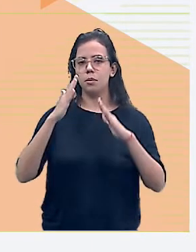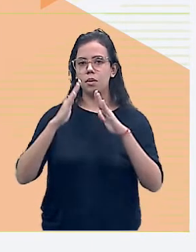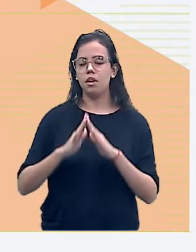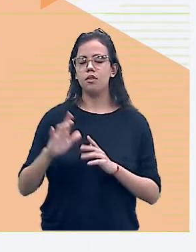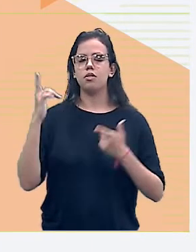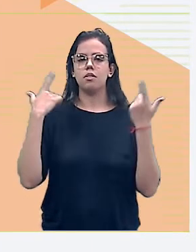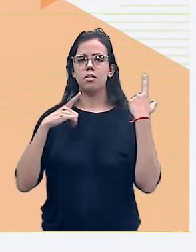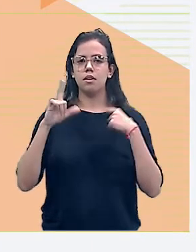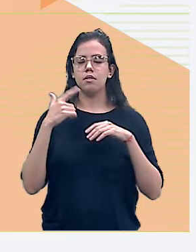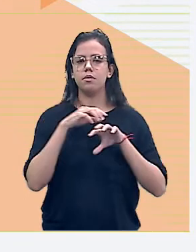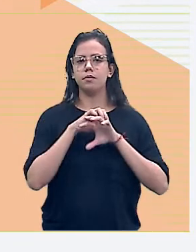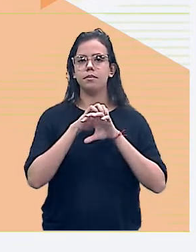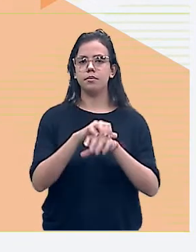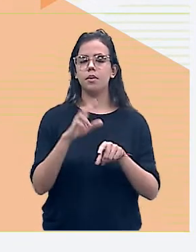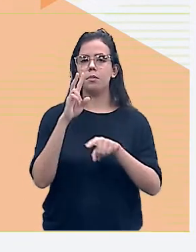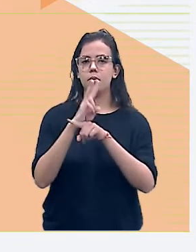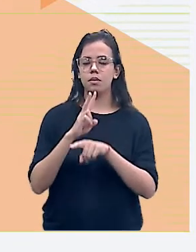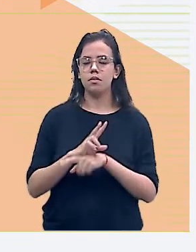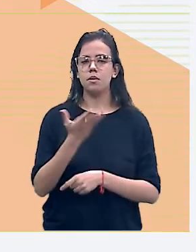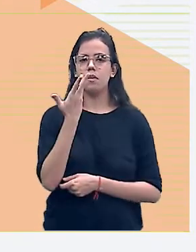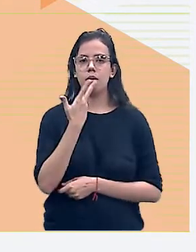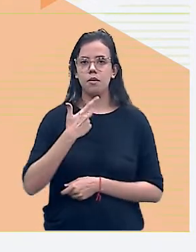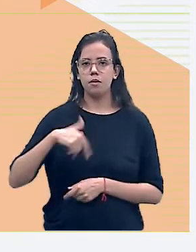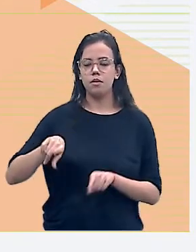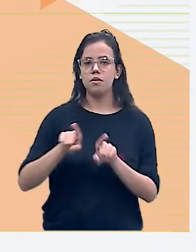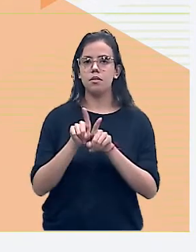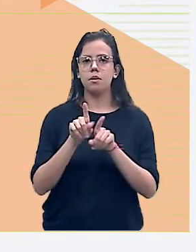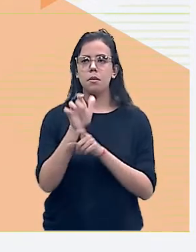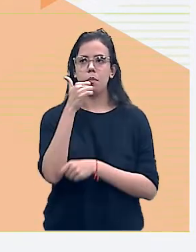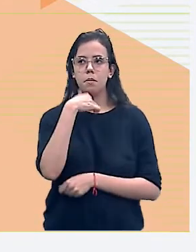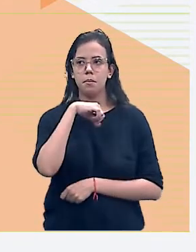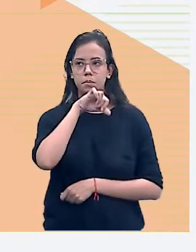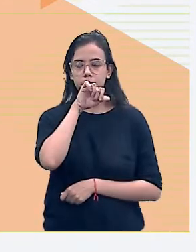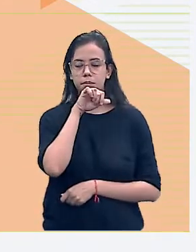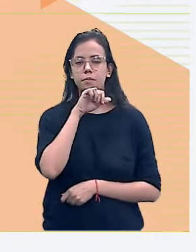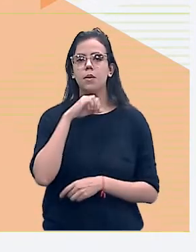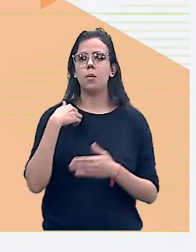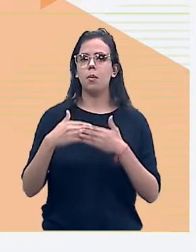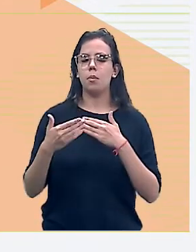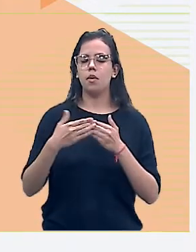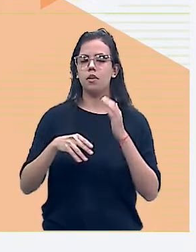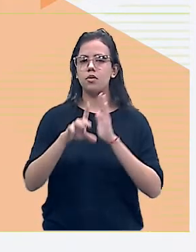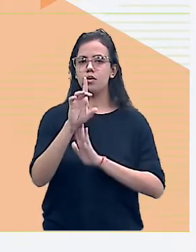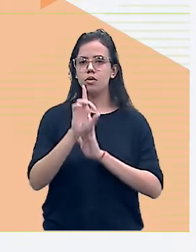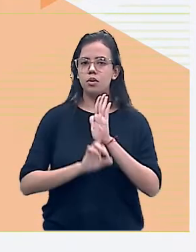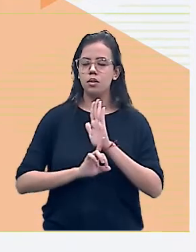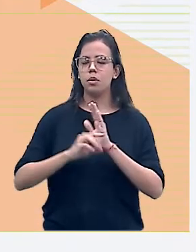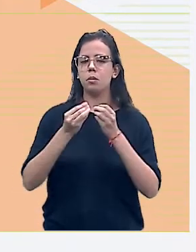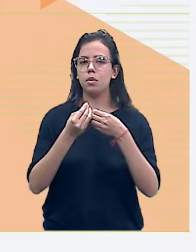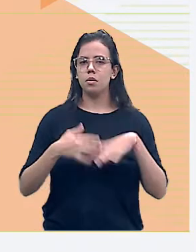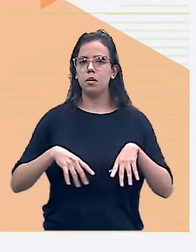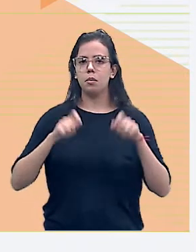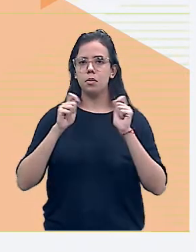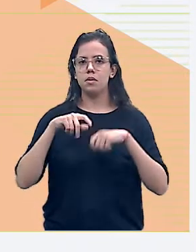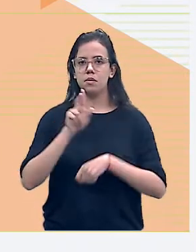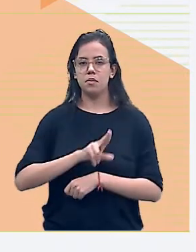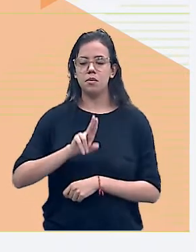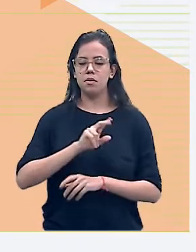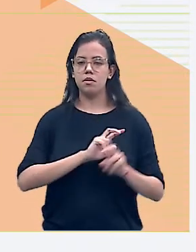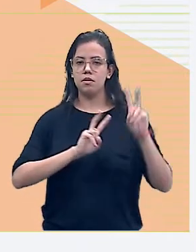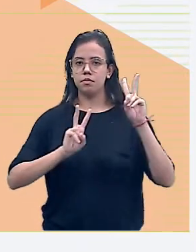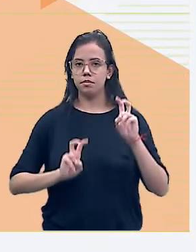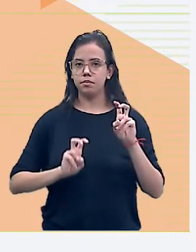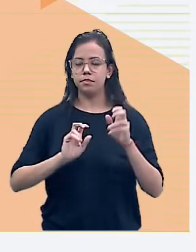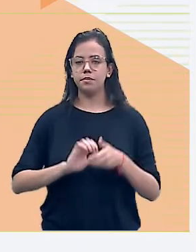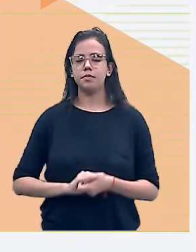direito à proteção à infância maternidade qualquer um desses direitos sendo lesados você pode utilizar essa situação dos Amores de